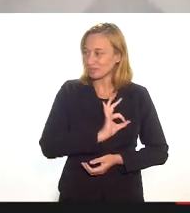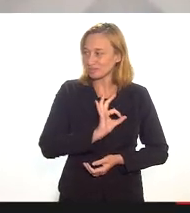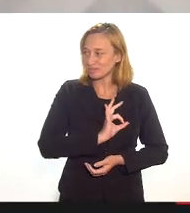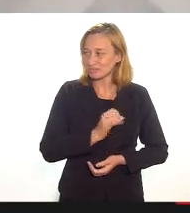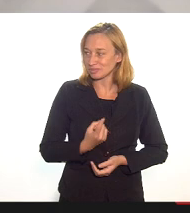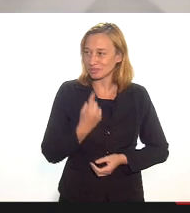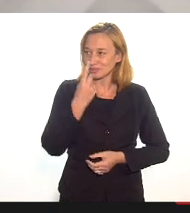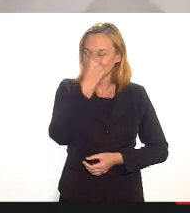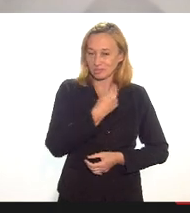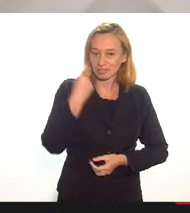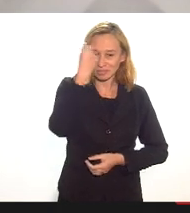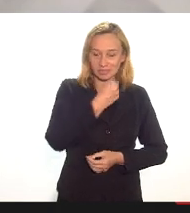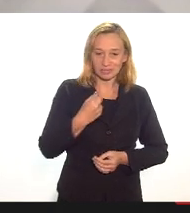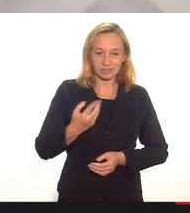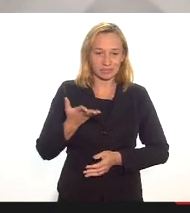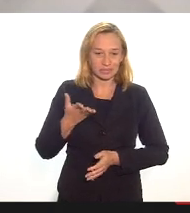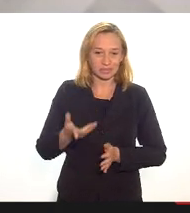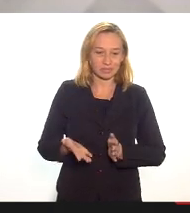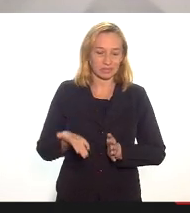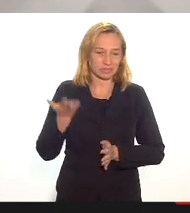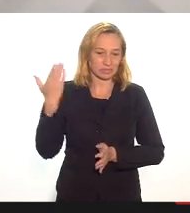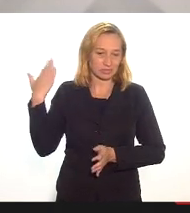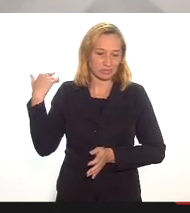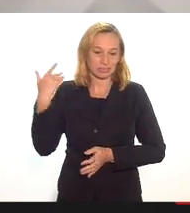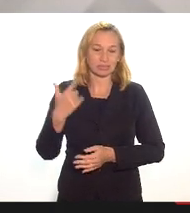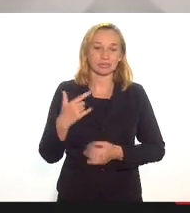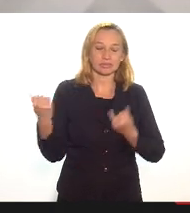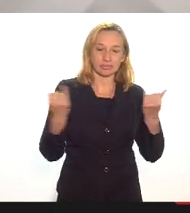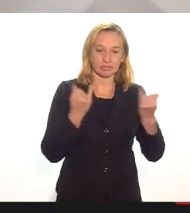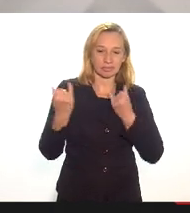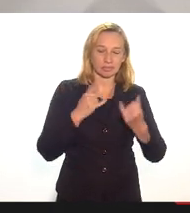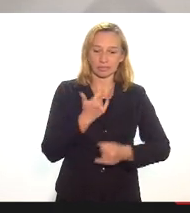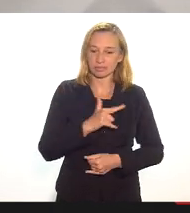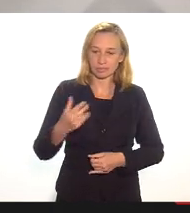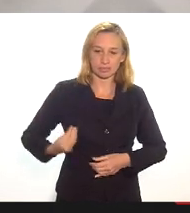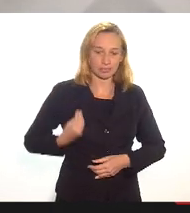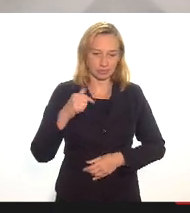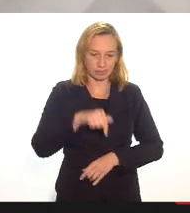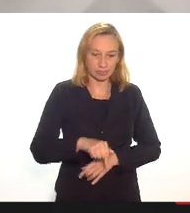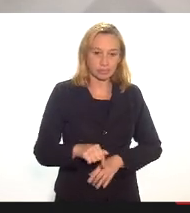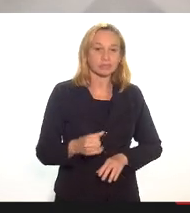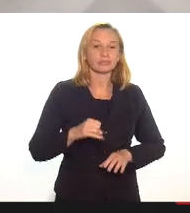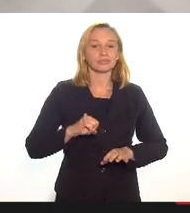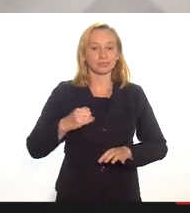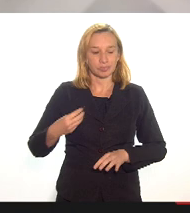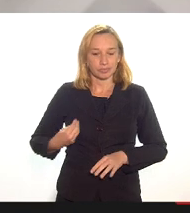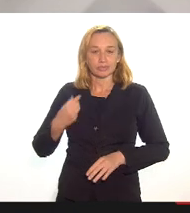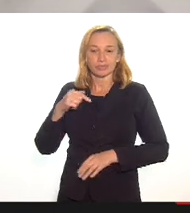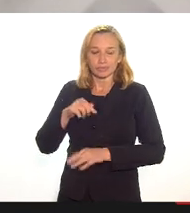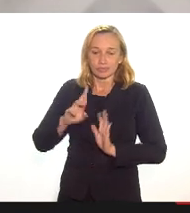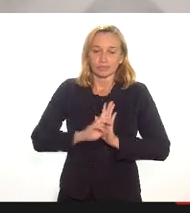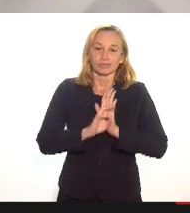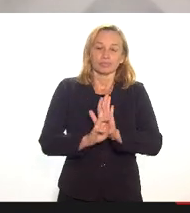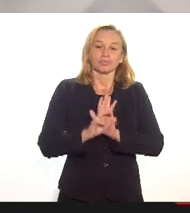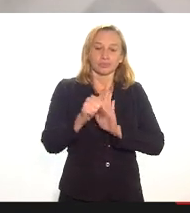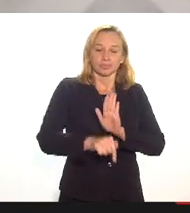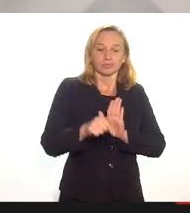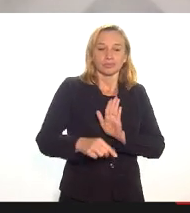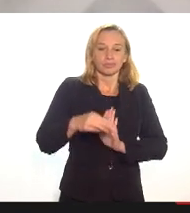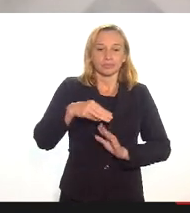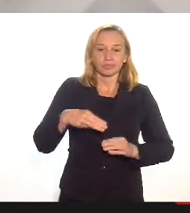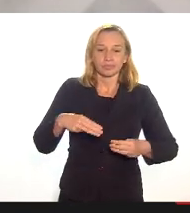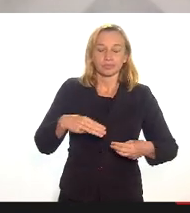atrás que nós tivemos a informação de que não viria, porque até então estava confirmada a presença de uma representação do